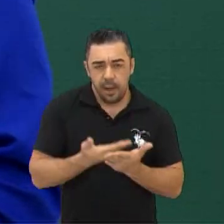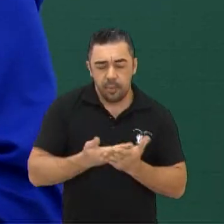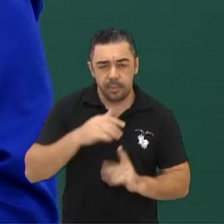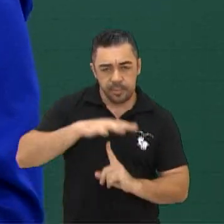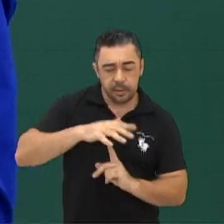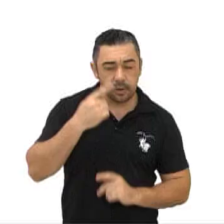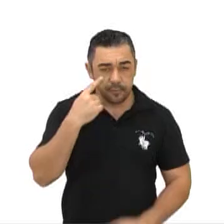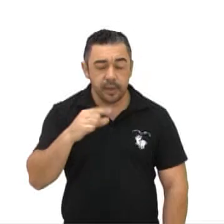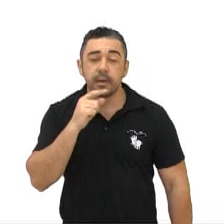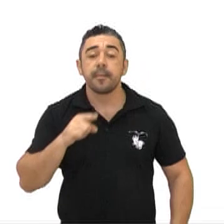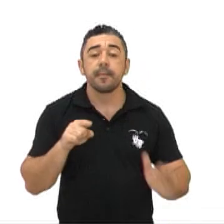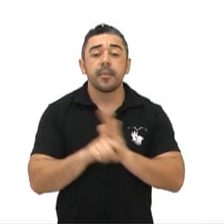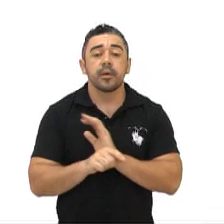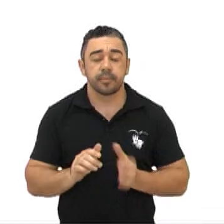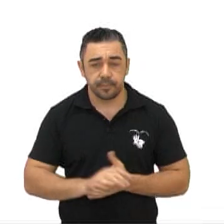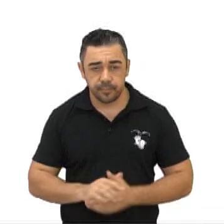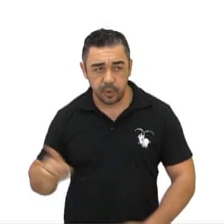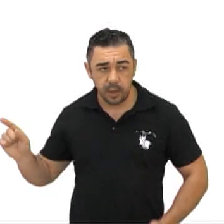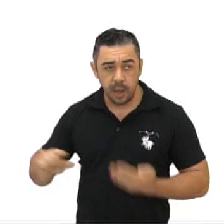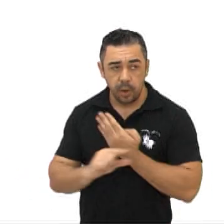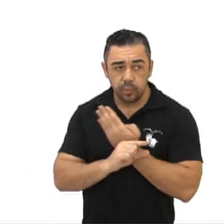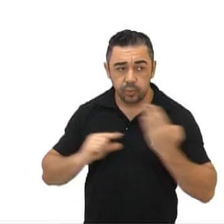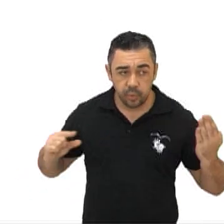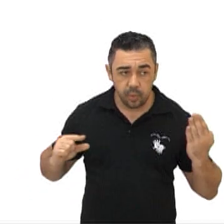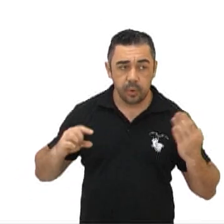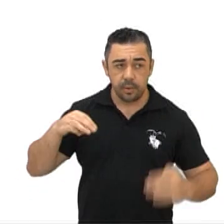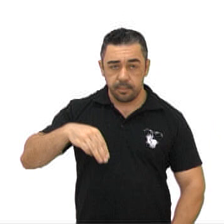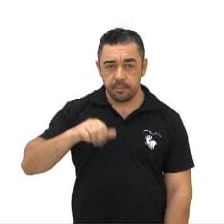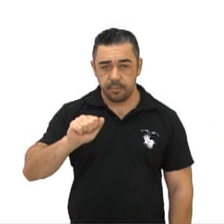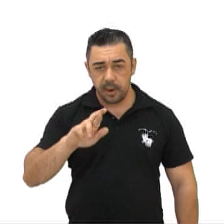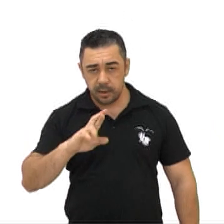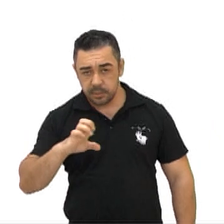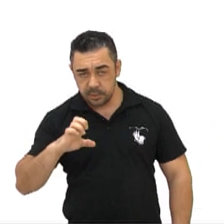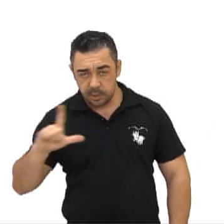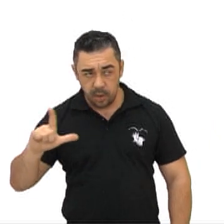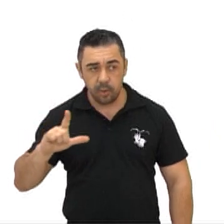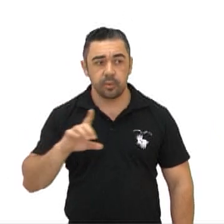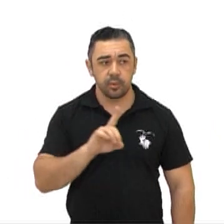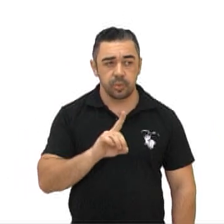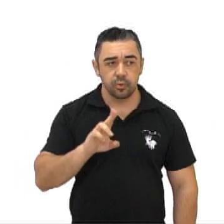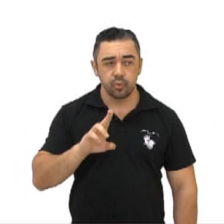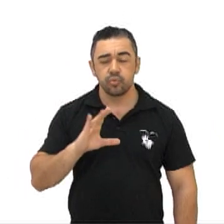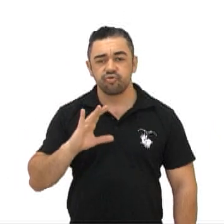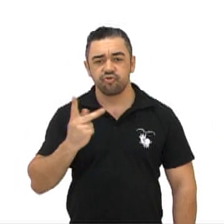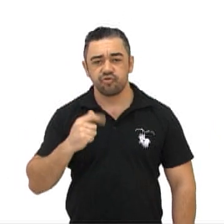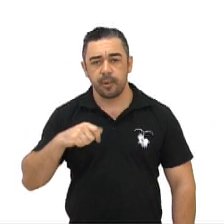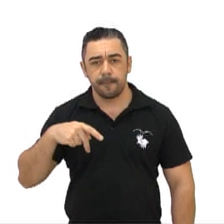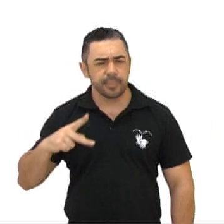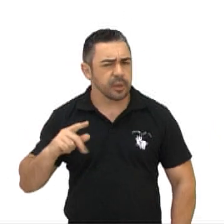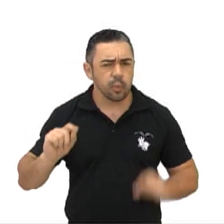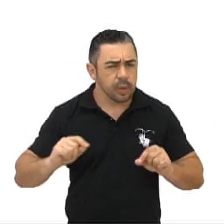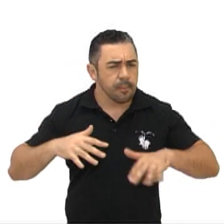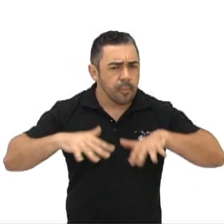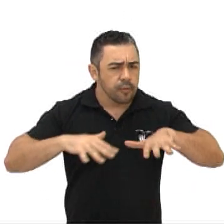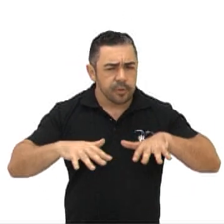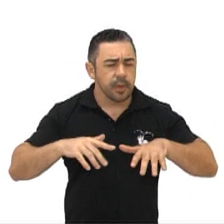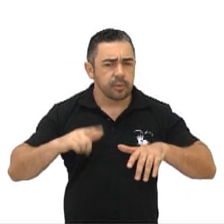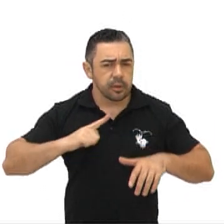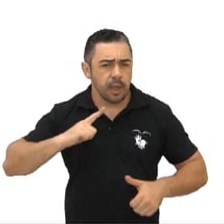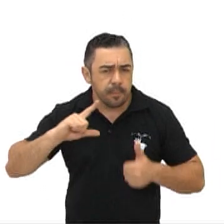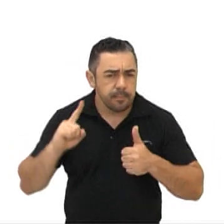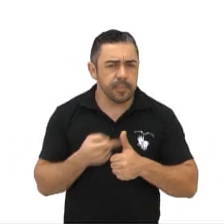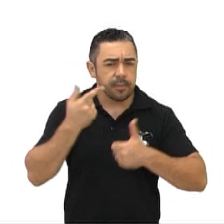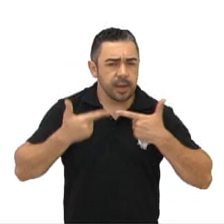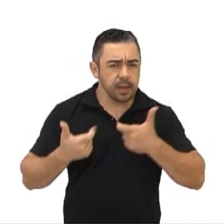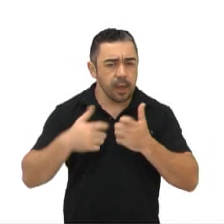Vamos lá, a pergunta. Marcel Duchamp, ele participou de qual movimento que protestava abertamente contra a Primeira Guerra Mundial?